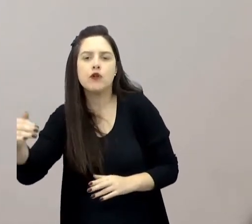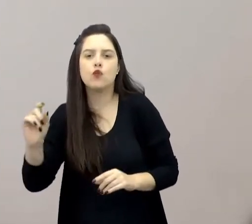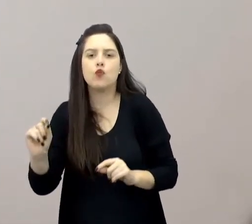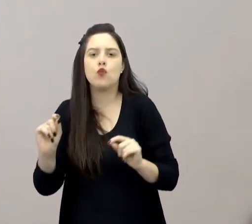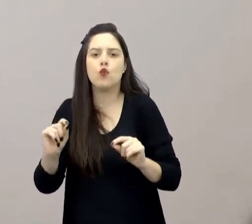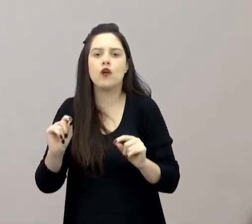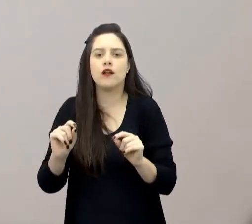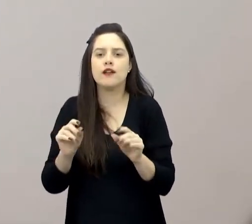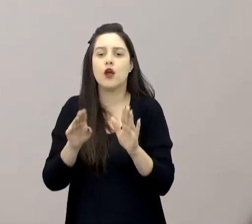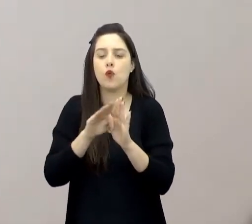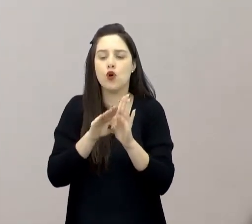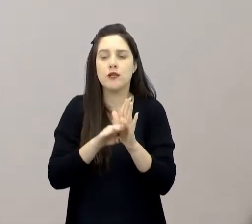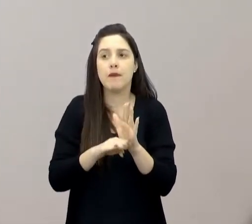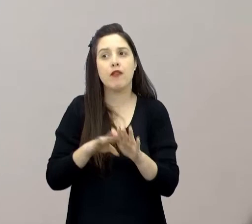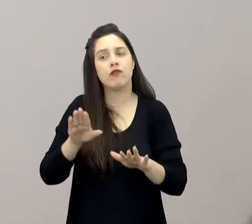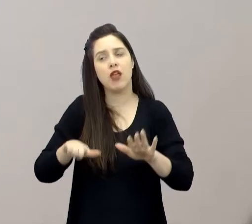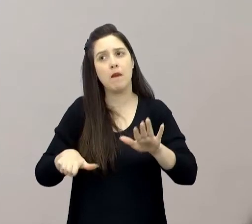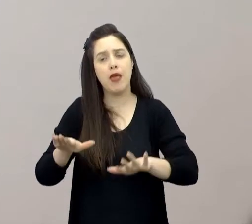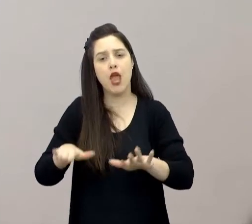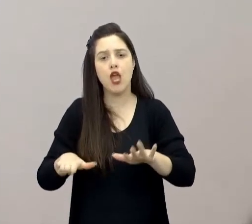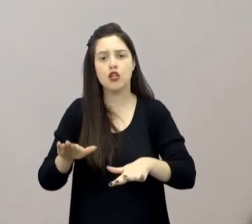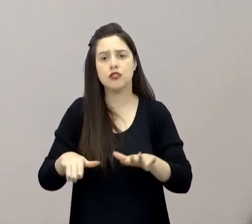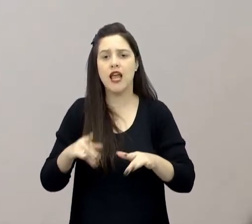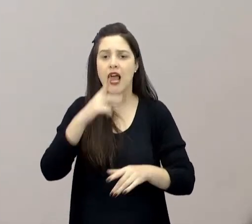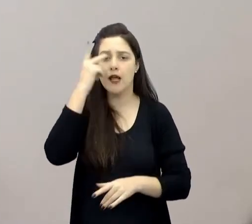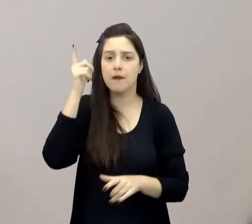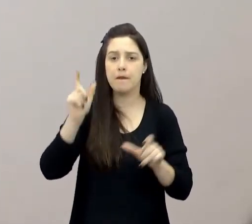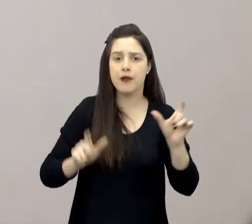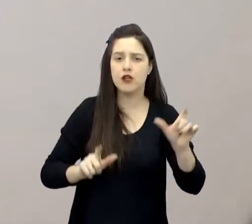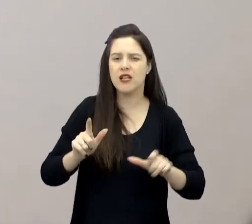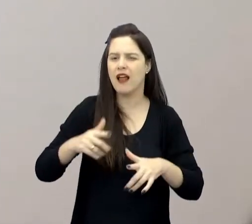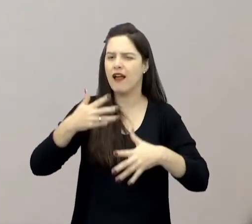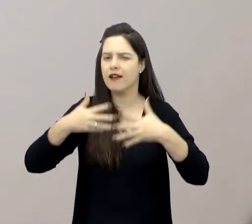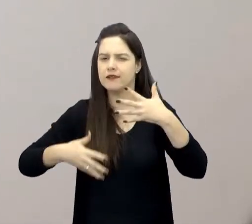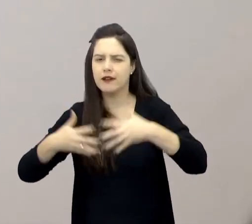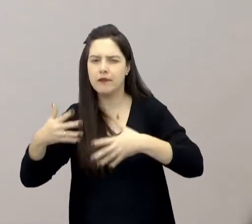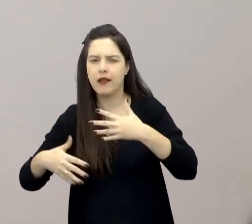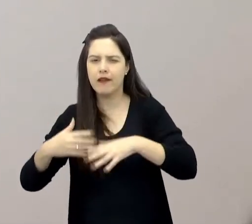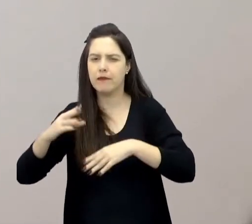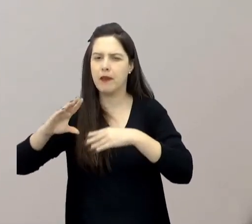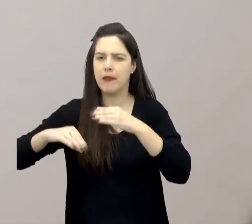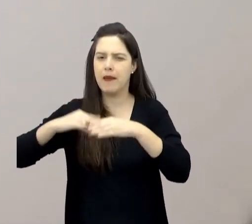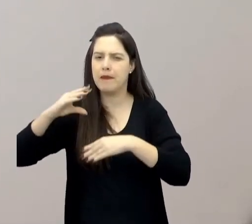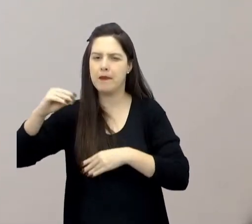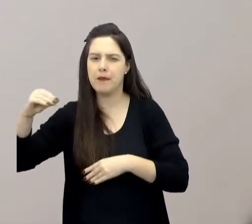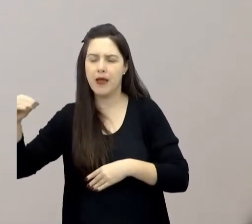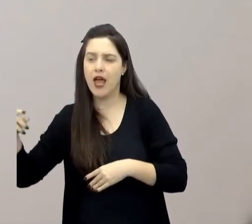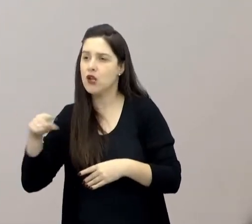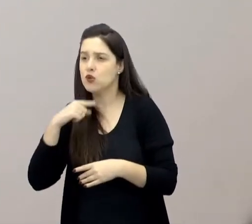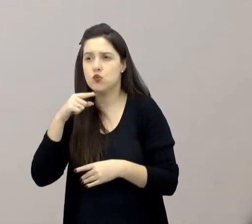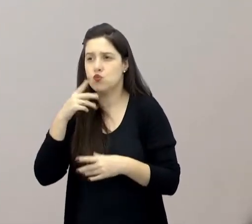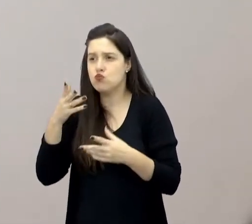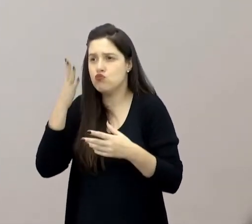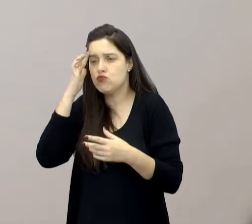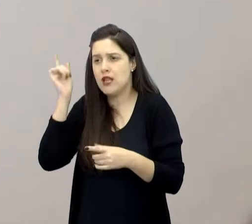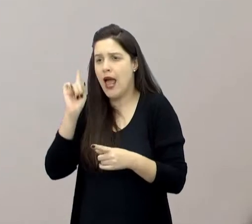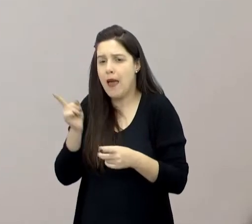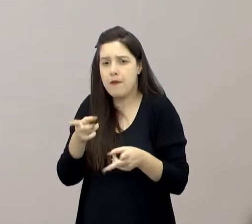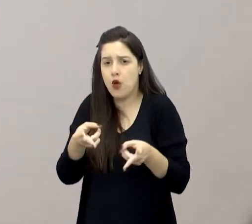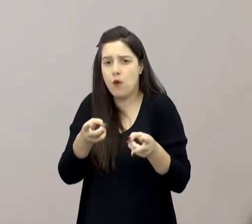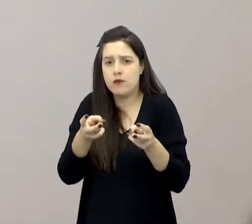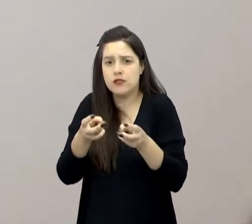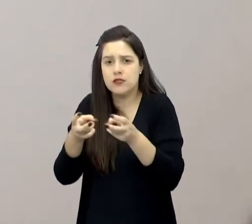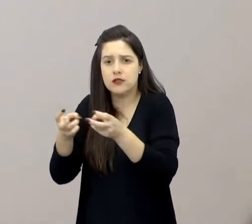seu orçamento. E é por isso que as pessoas se atrapalham e se enrolam, porque elas não sabem observar o